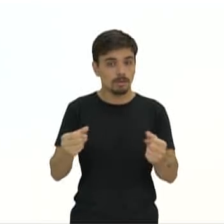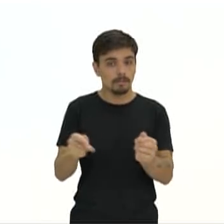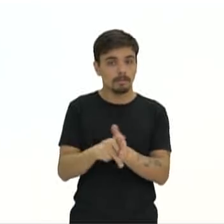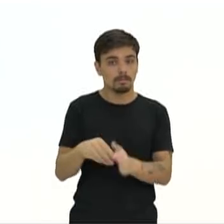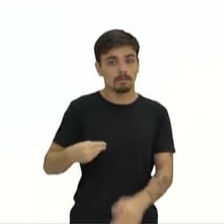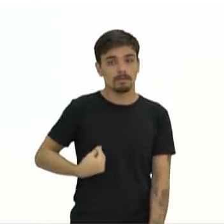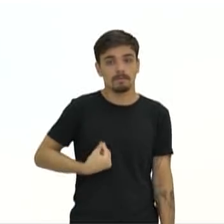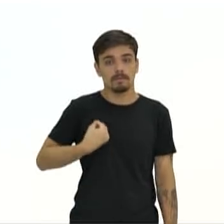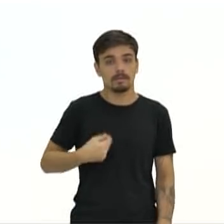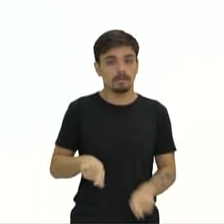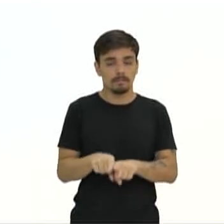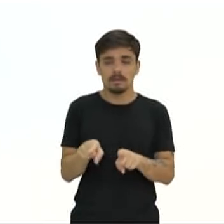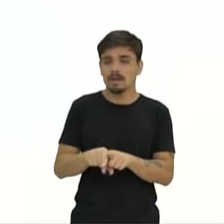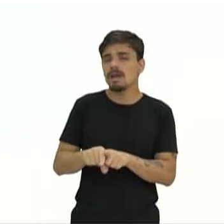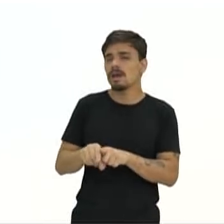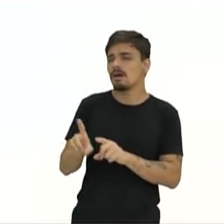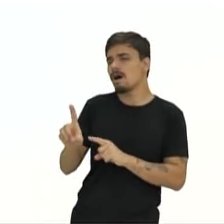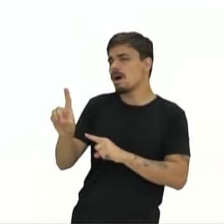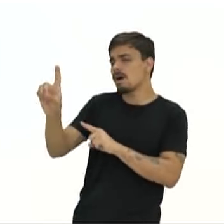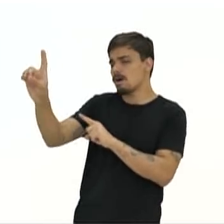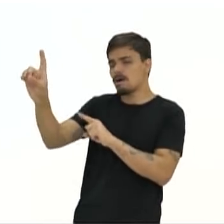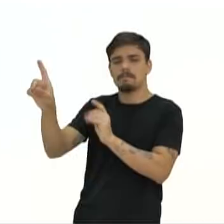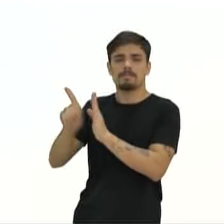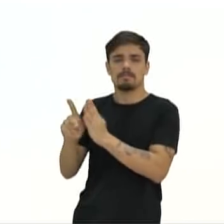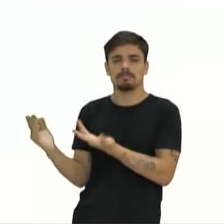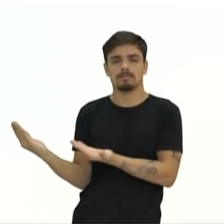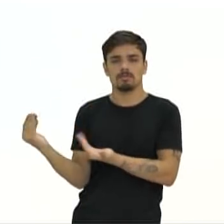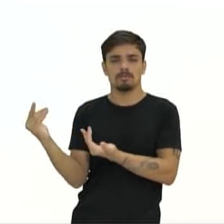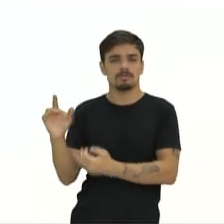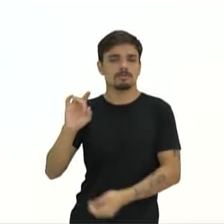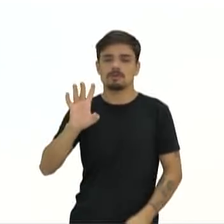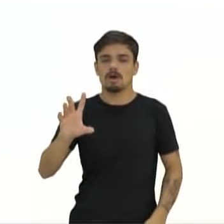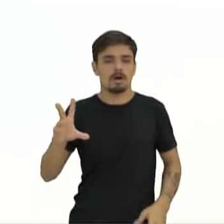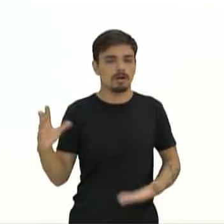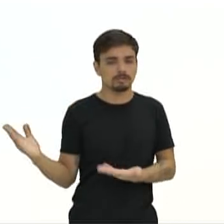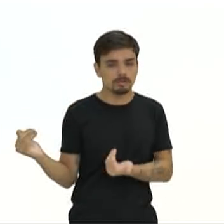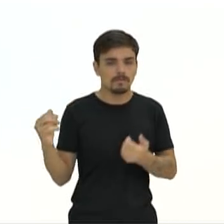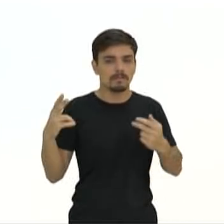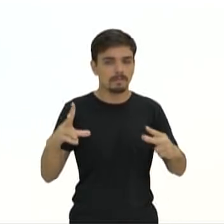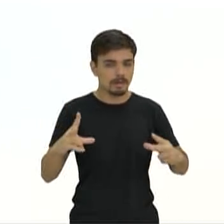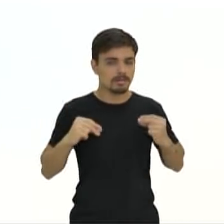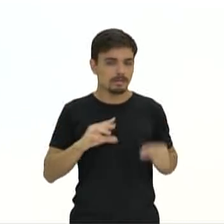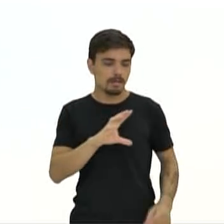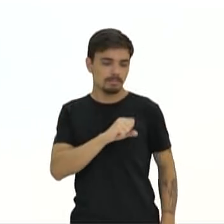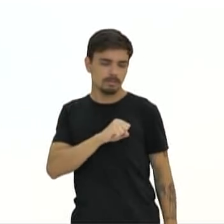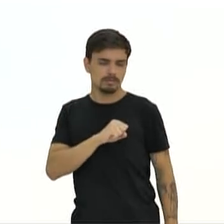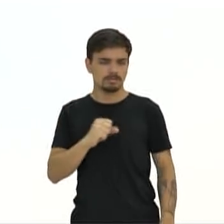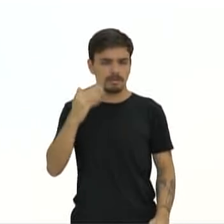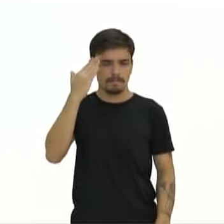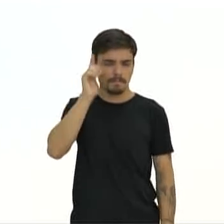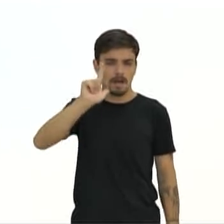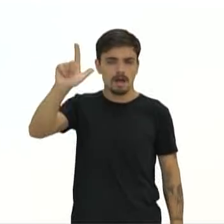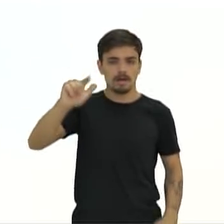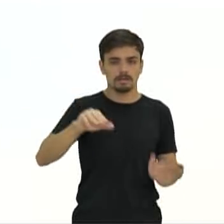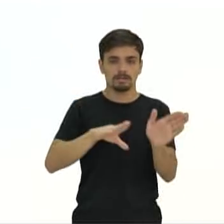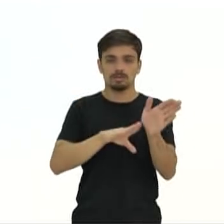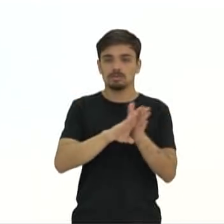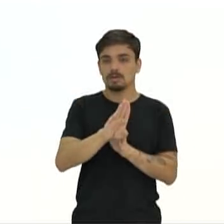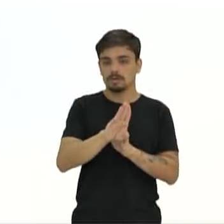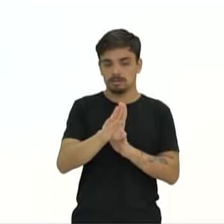atual endeusamento da juventude, como se só jovens merecessem amor, vitórias e sucesso, carregamos mais um